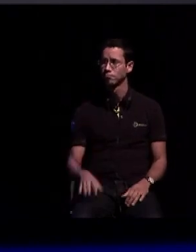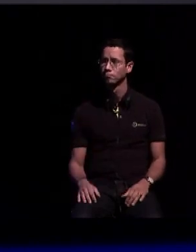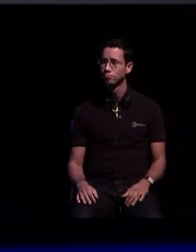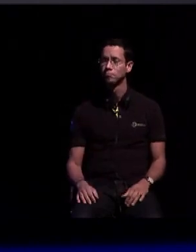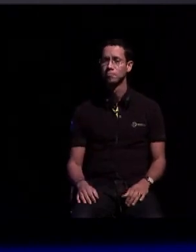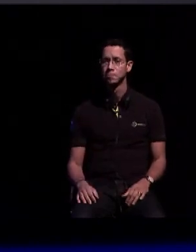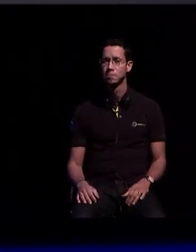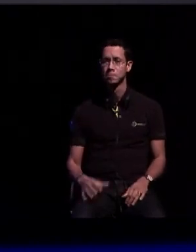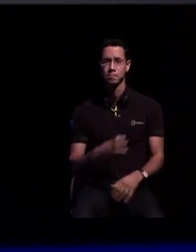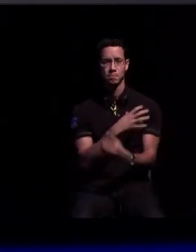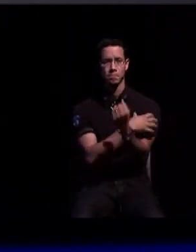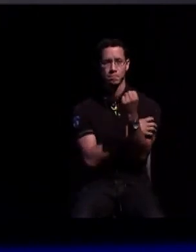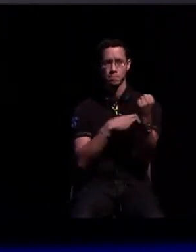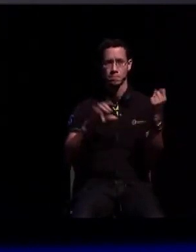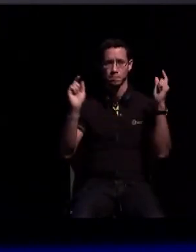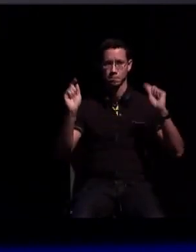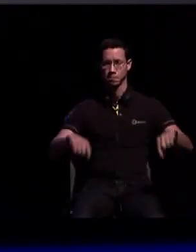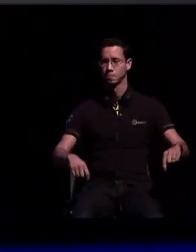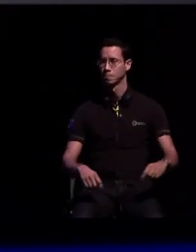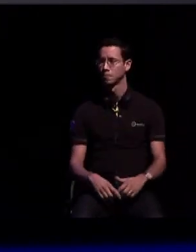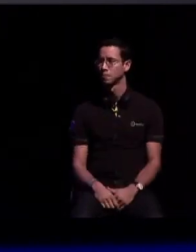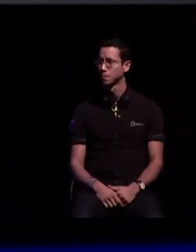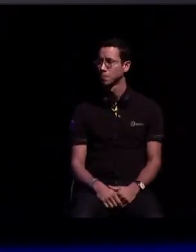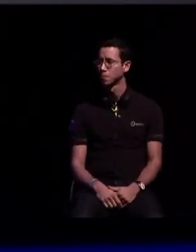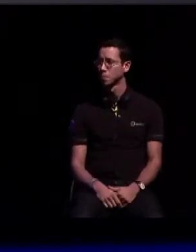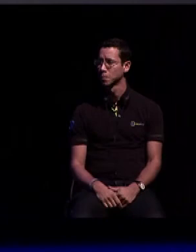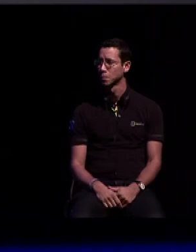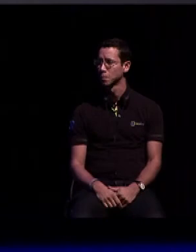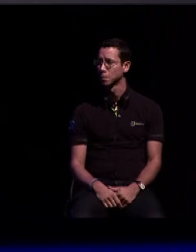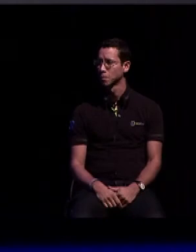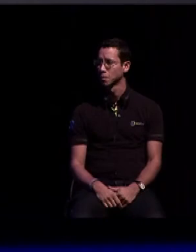efetivamente, empoderador. E,